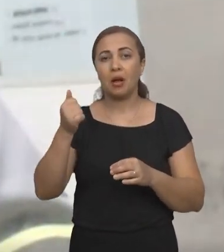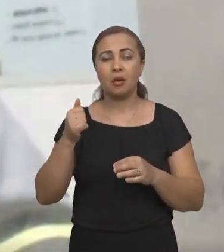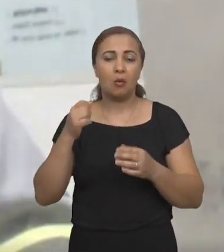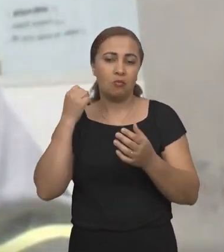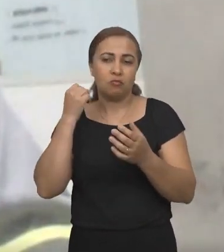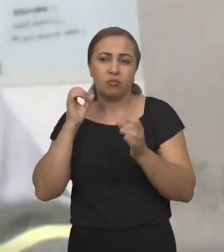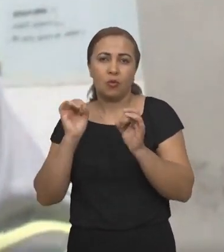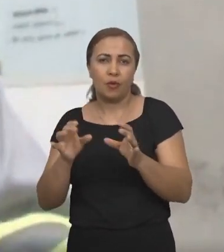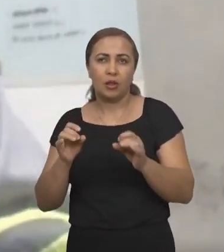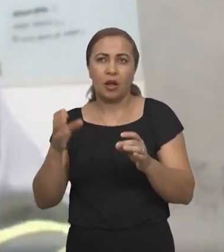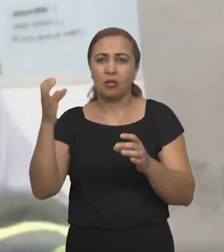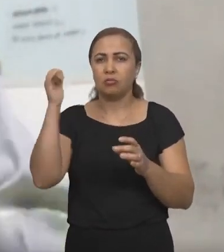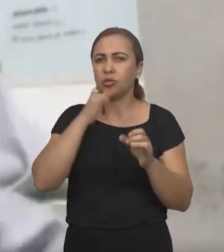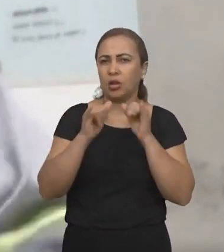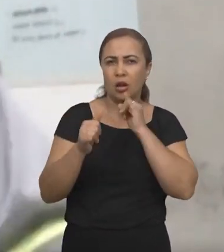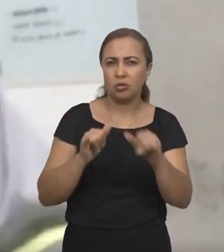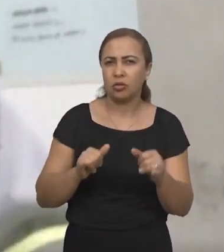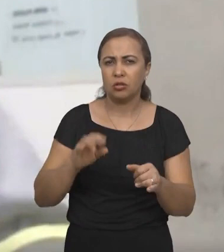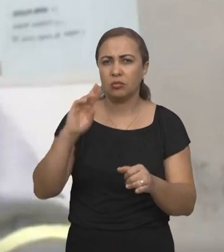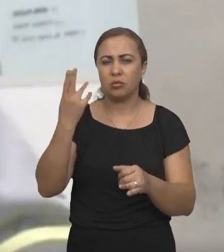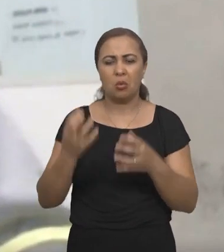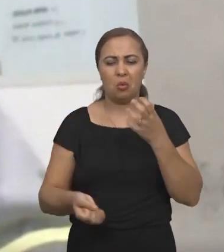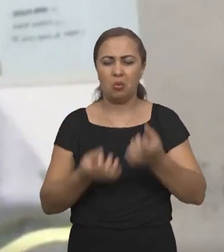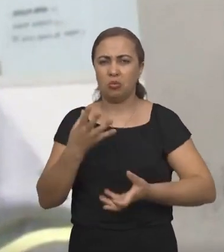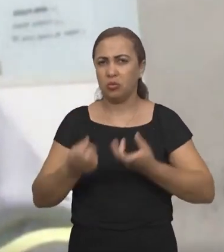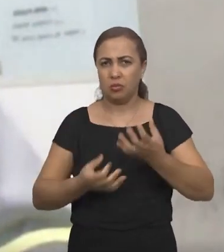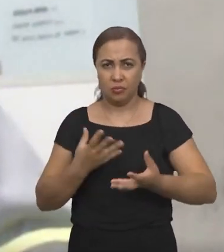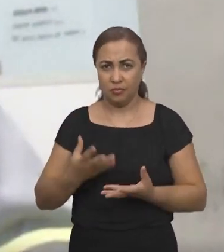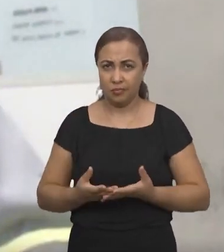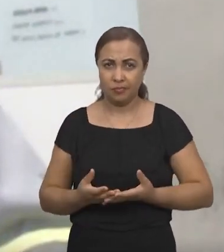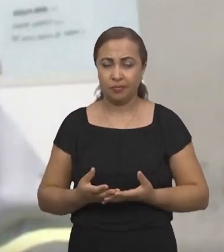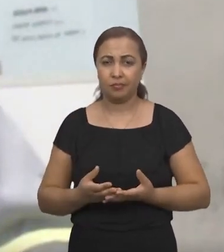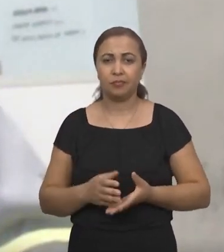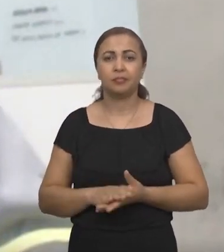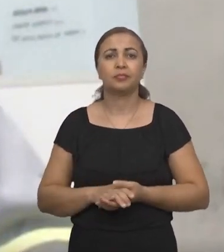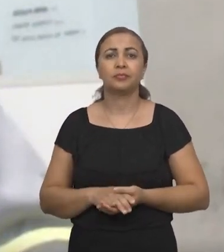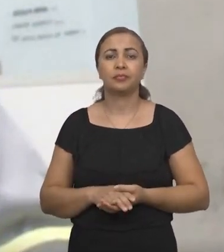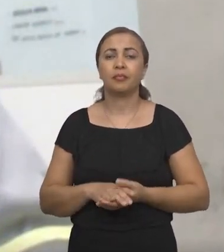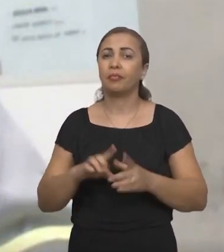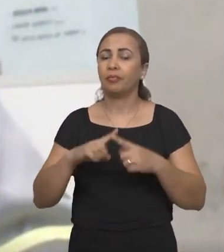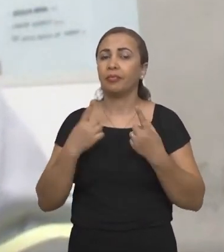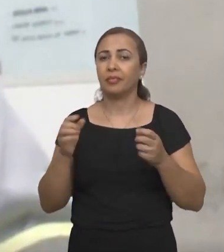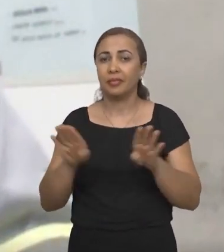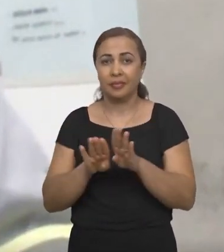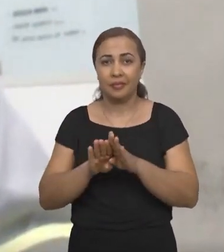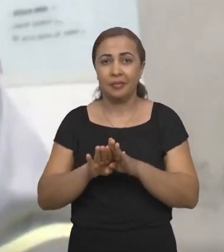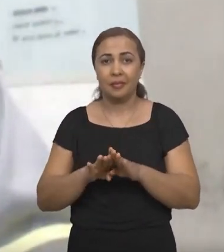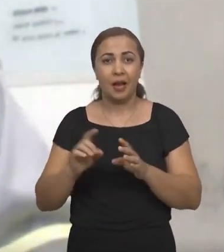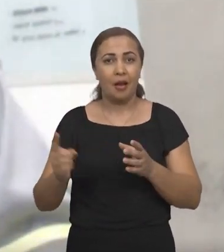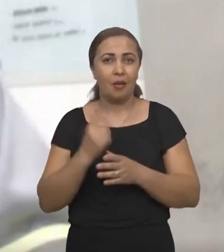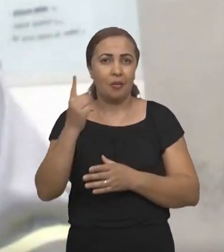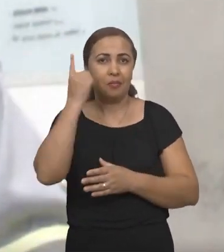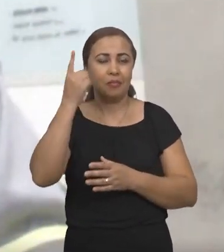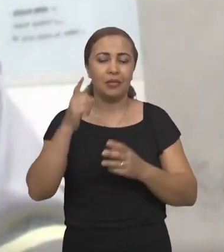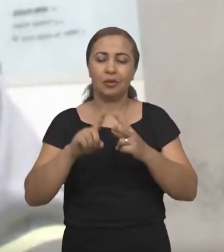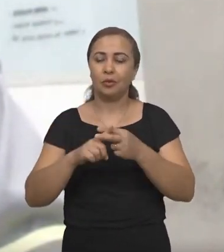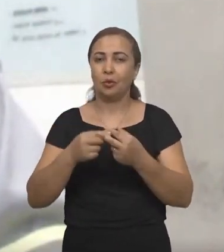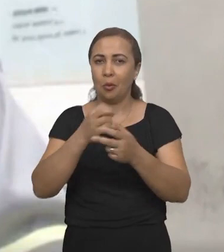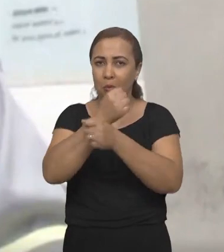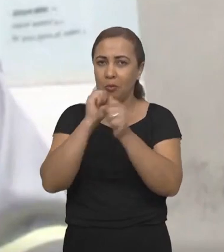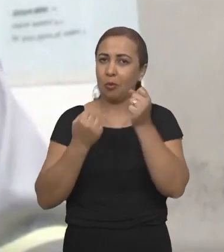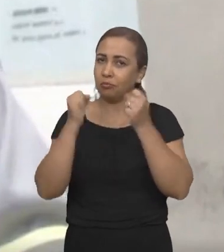menor consumo, seja de energia ou seja de combustíveis. Ela pode se dar também pelo aumento